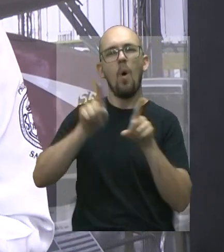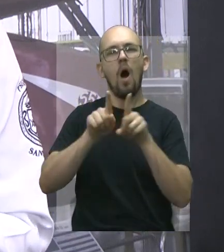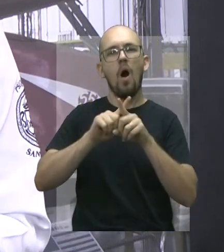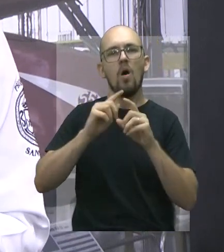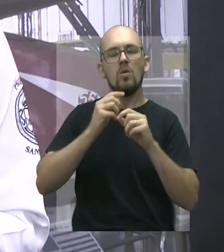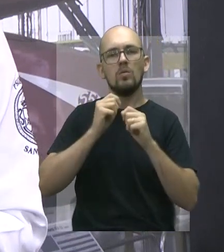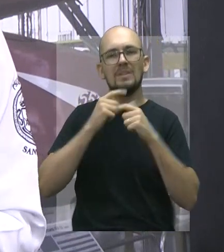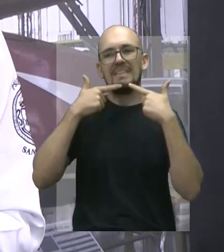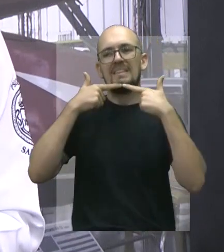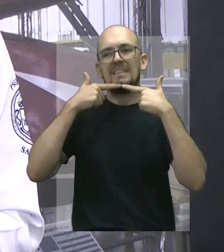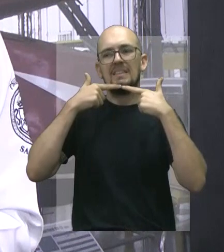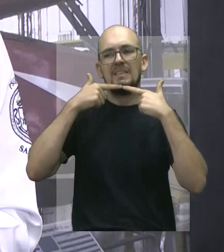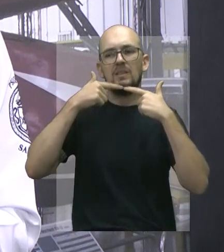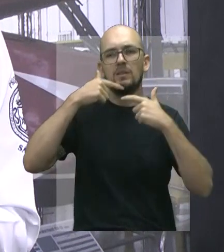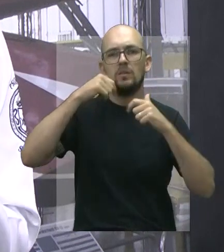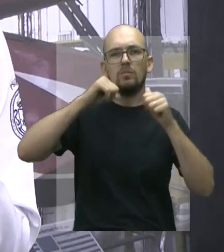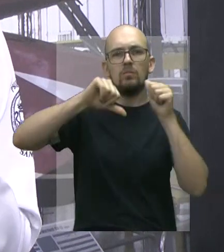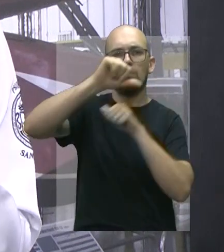aluno,